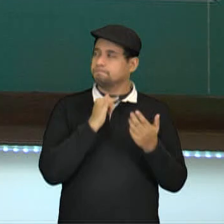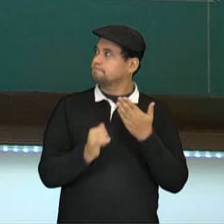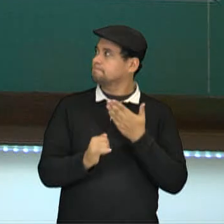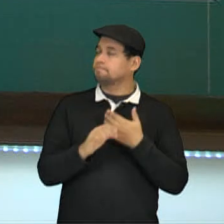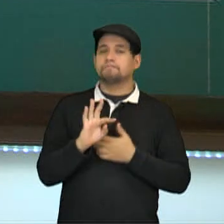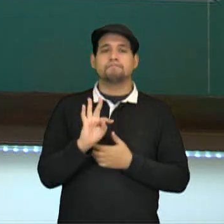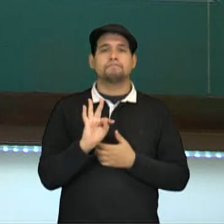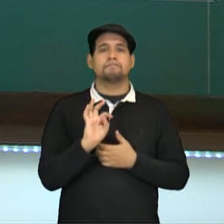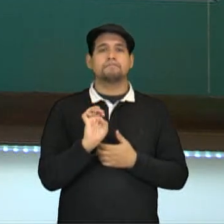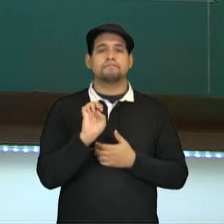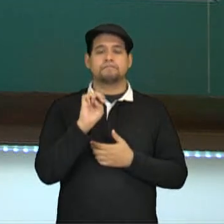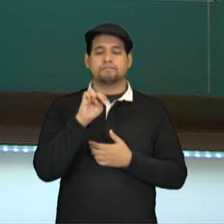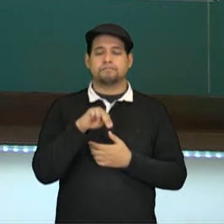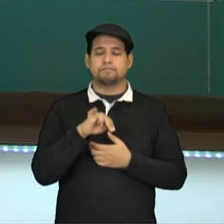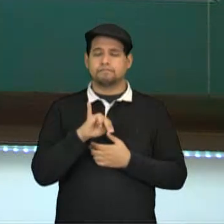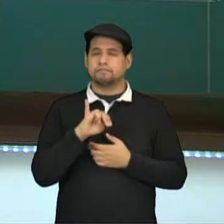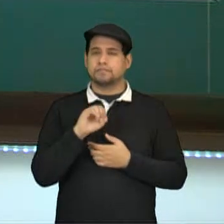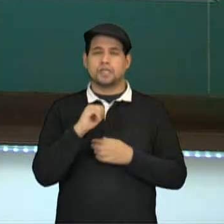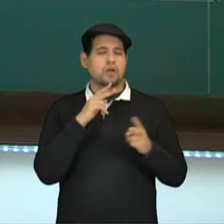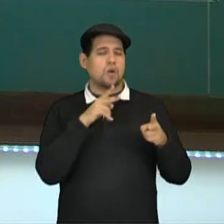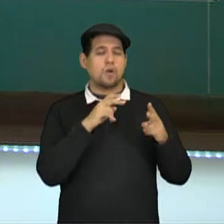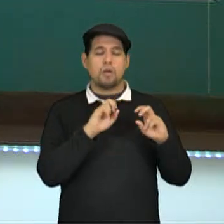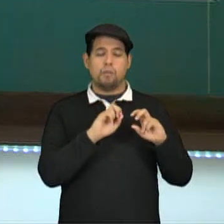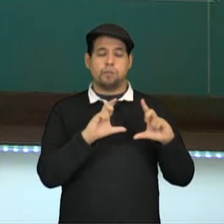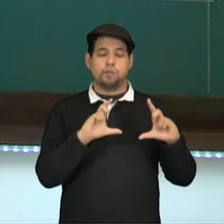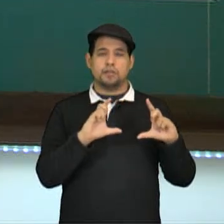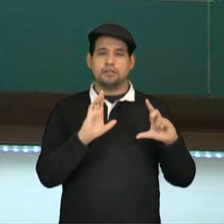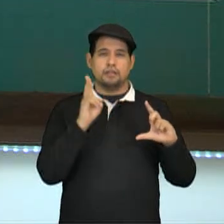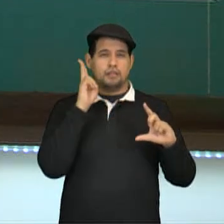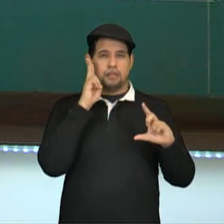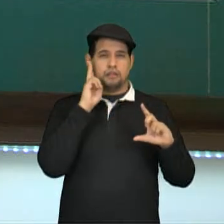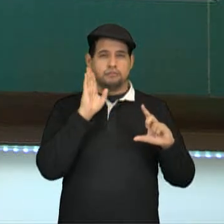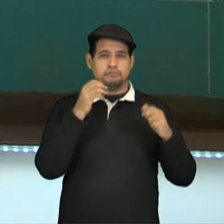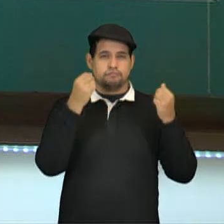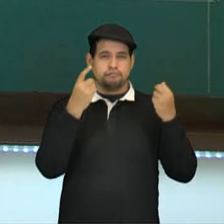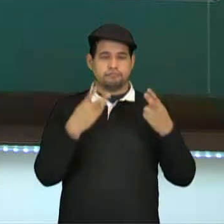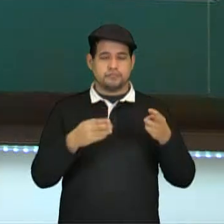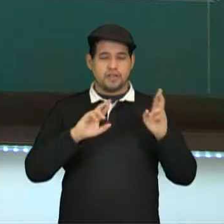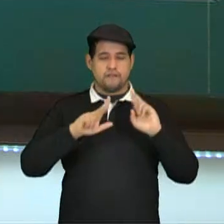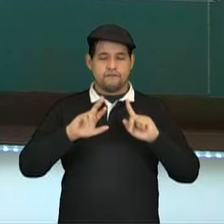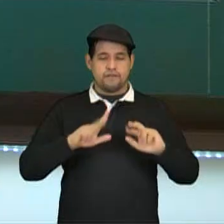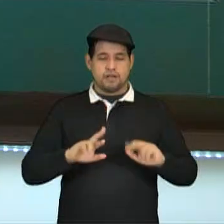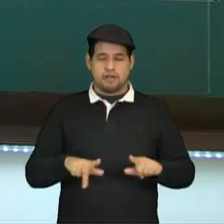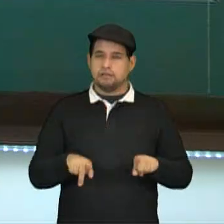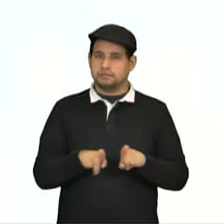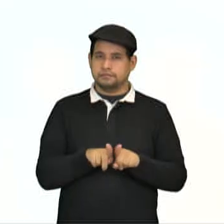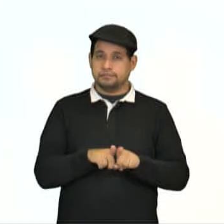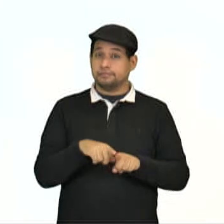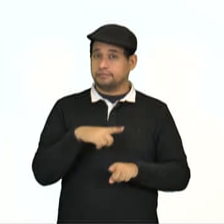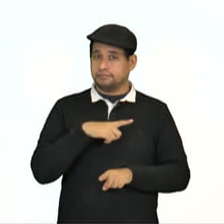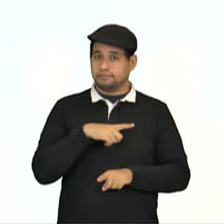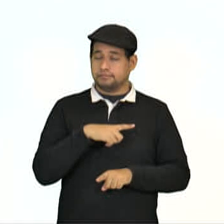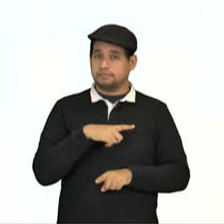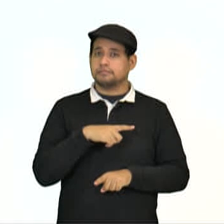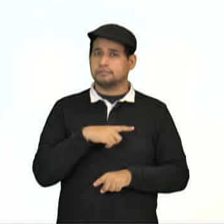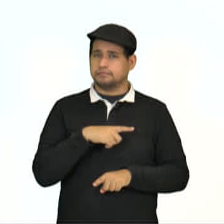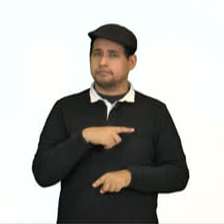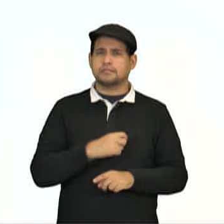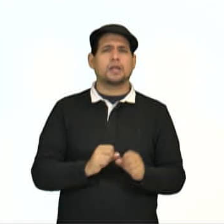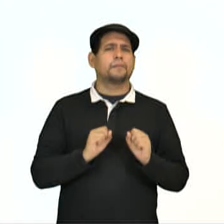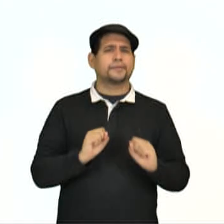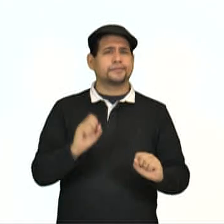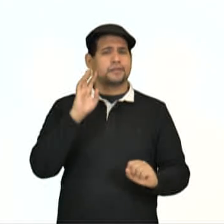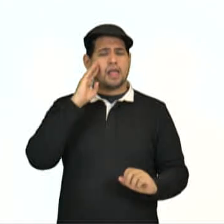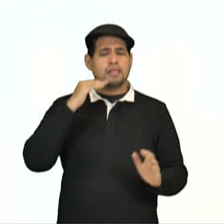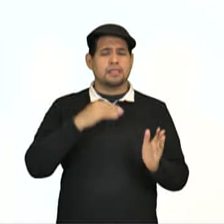tênia. Olha o tamanho dessa tênia. Lembra que eu falei da variedade do tamanho? Exatamente. Ela pode chegar até uns